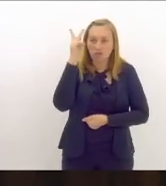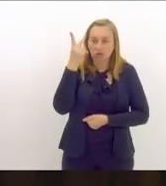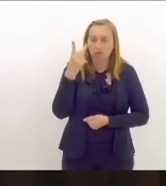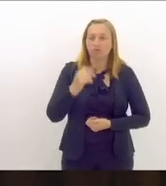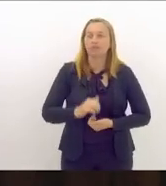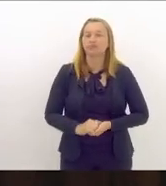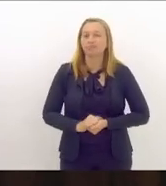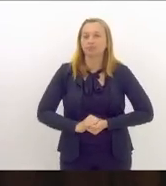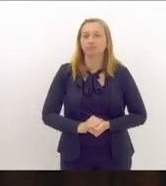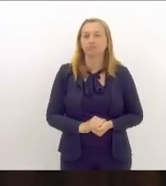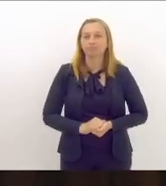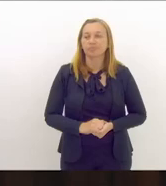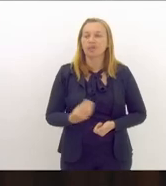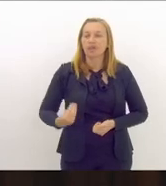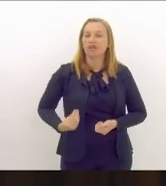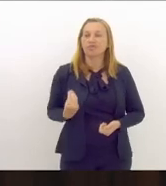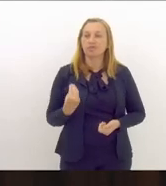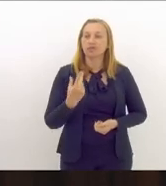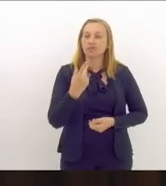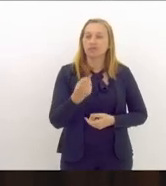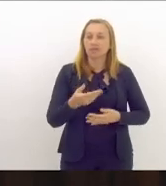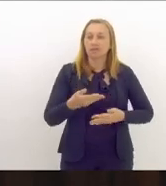Júnior. Da vida atrás